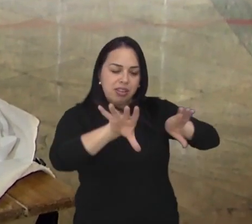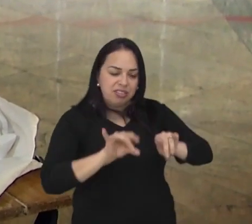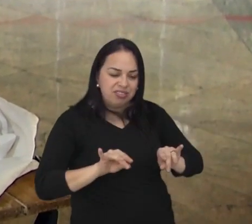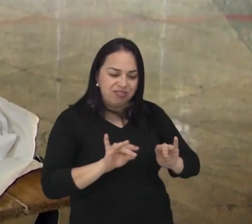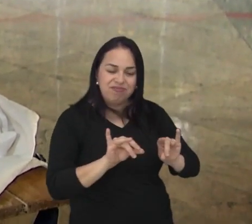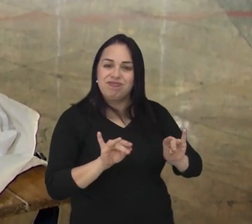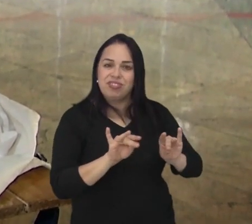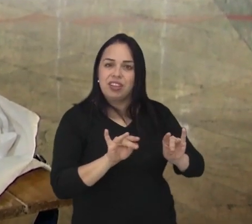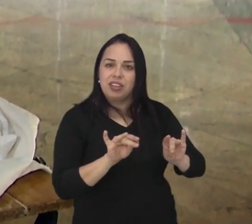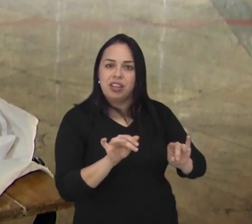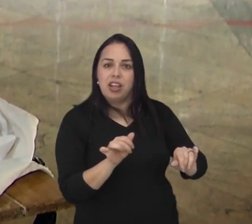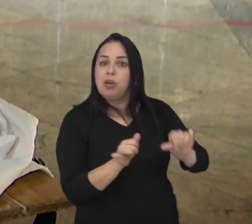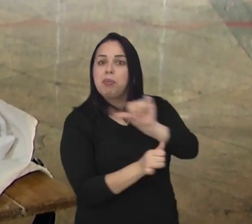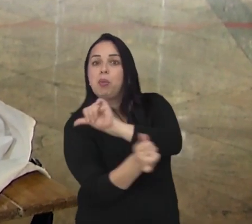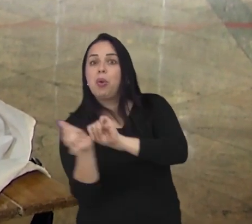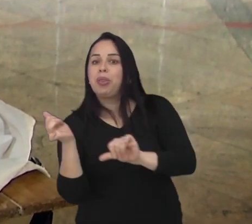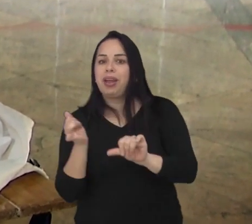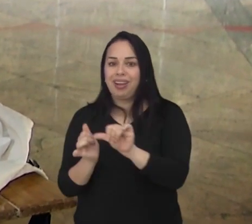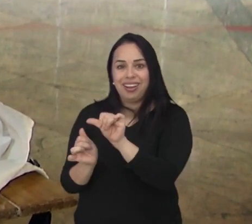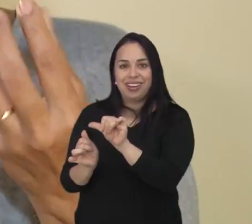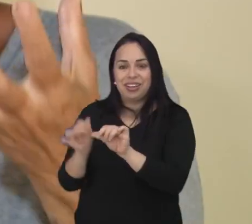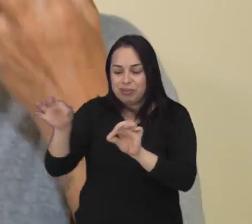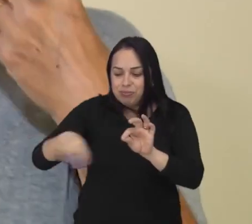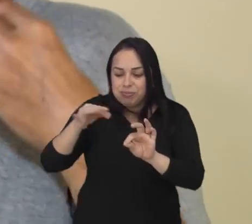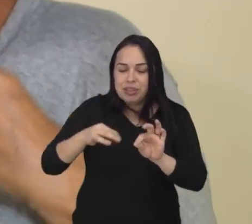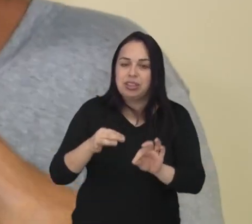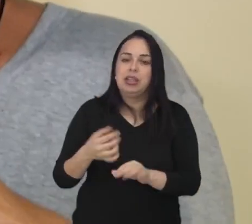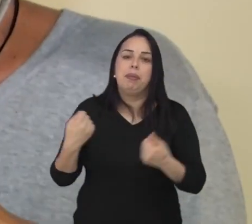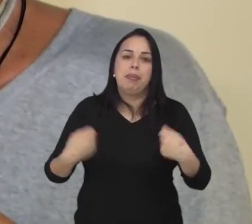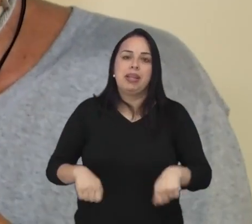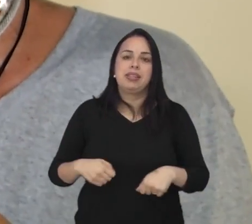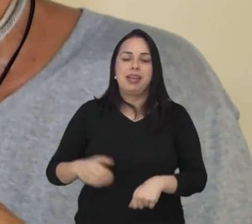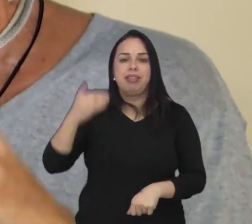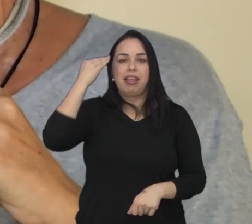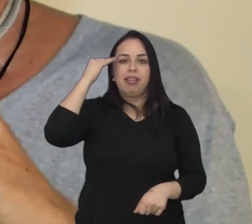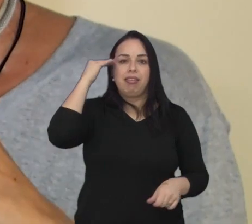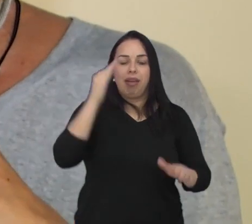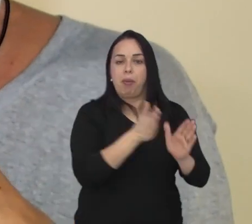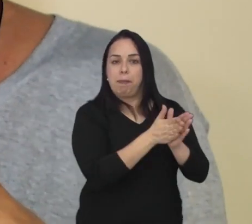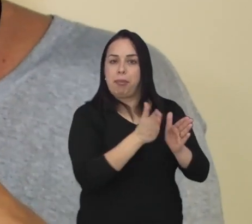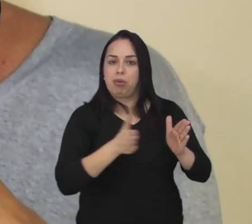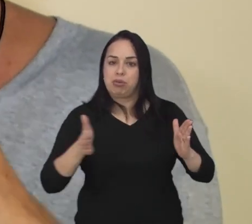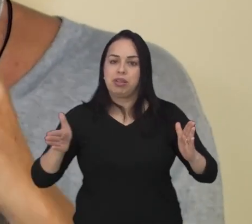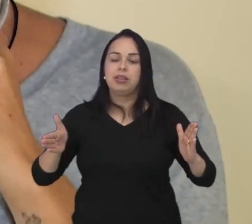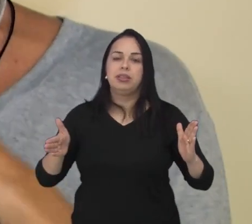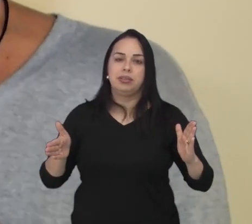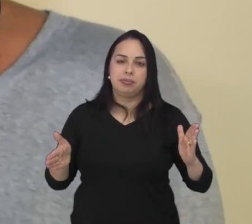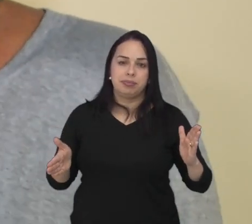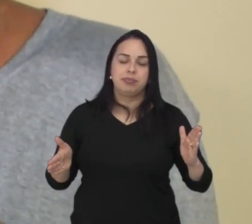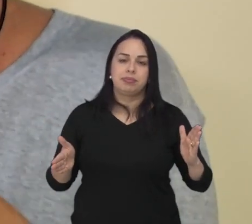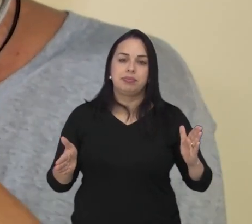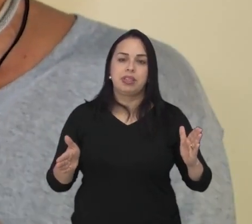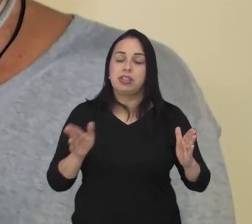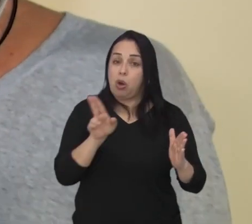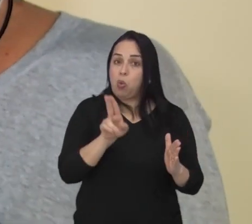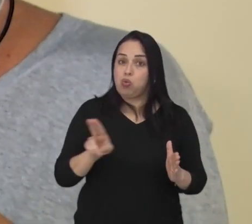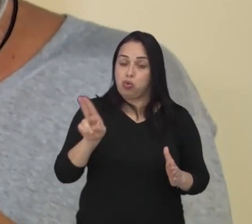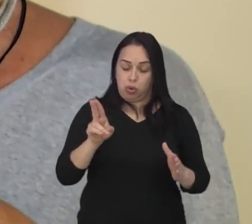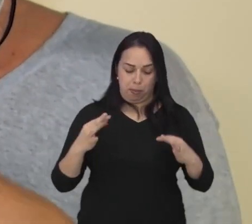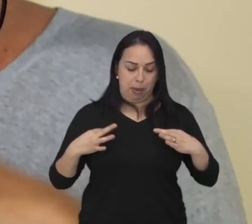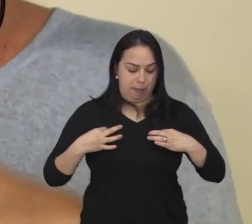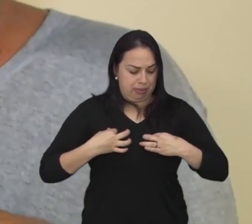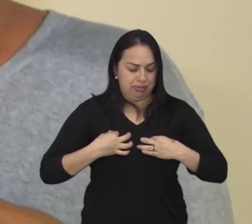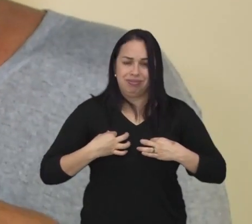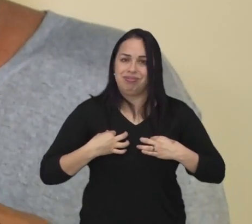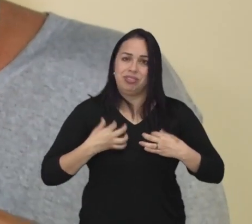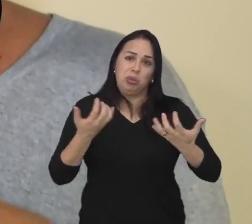para tecidos que já foram roupa. Você tem que estar imbuído desse processo, né, de entender que